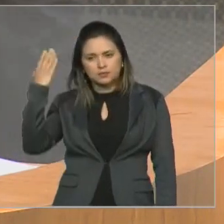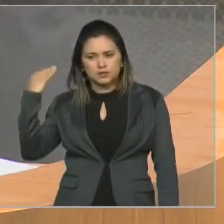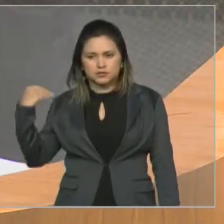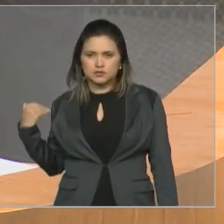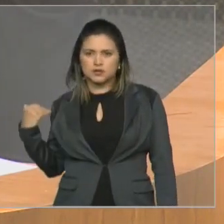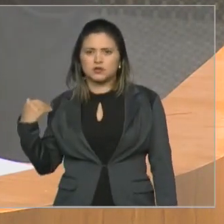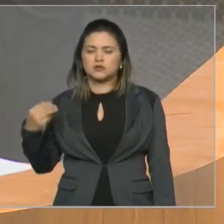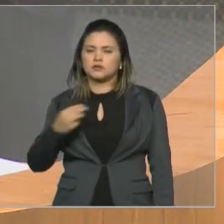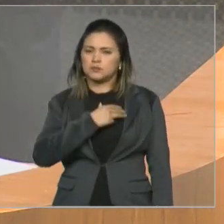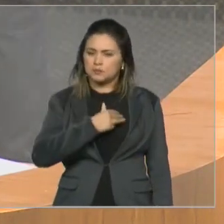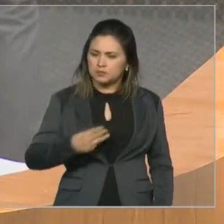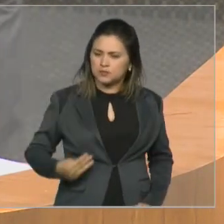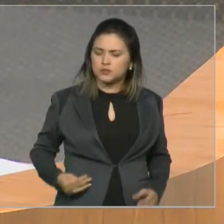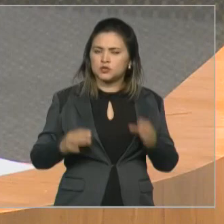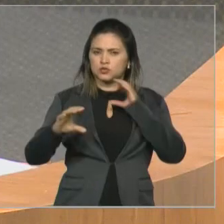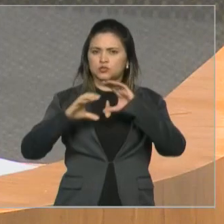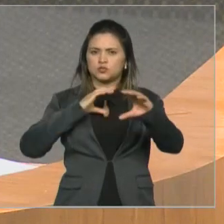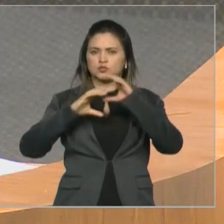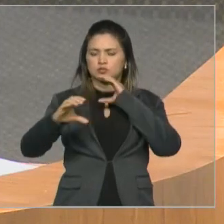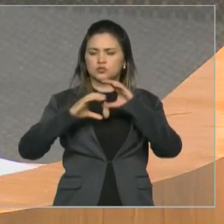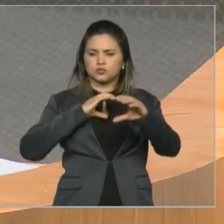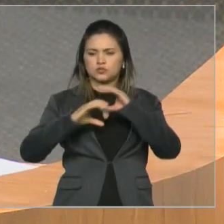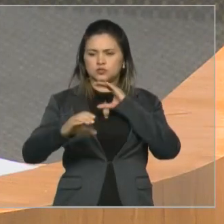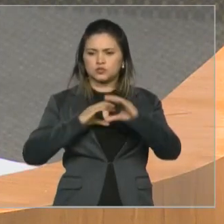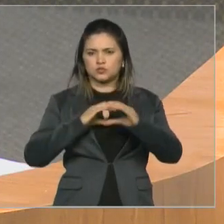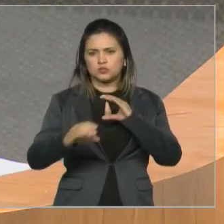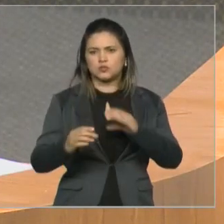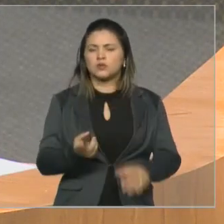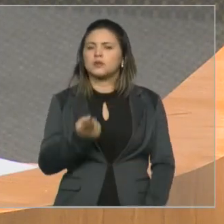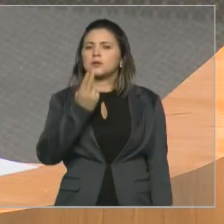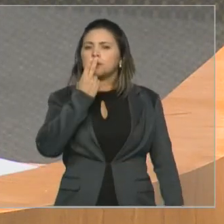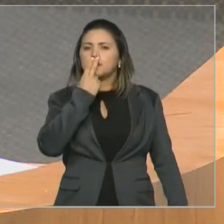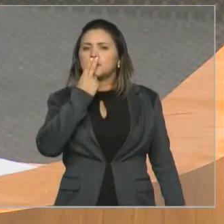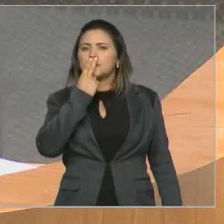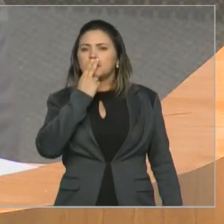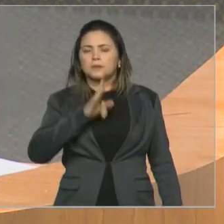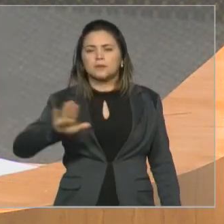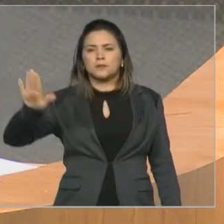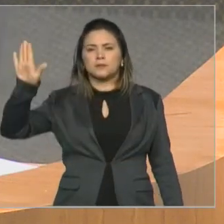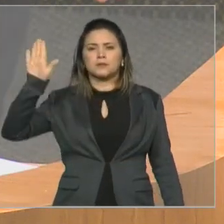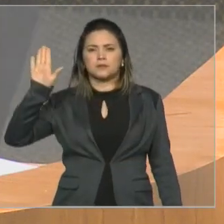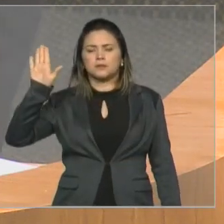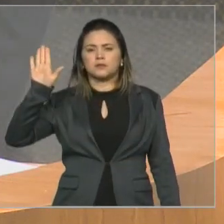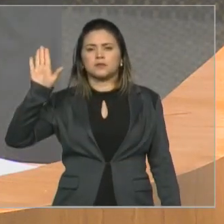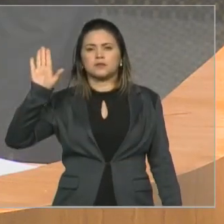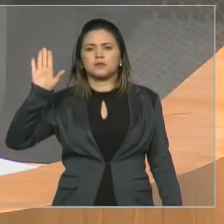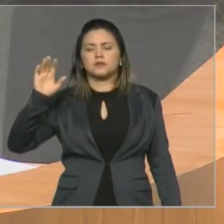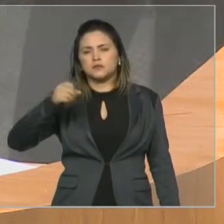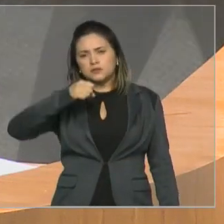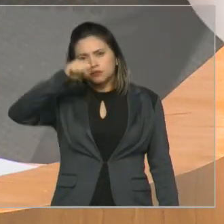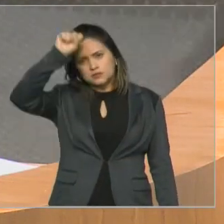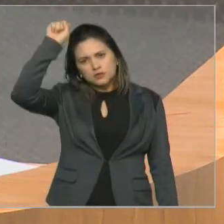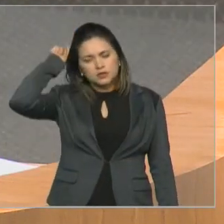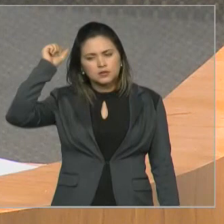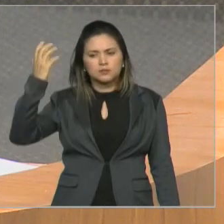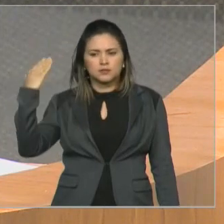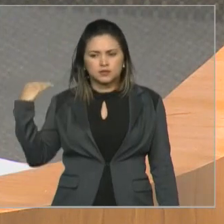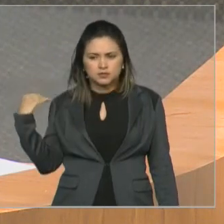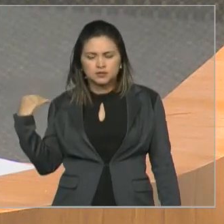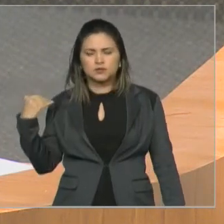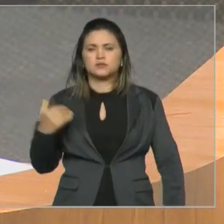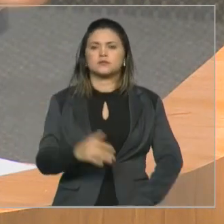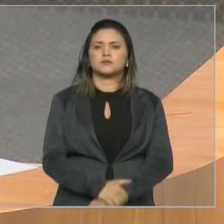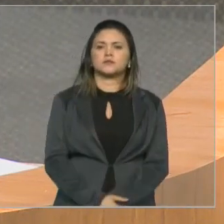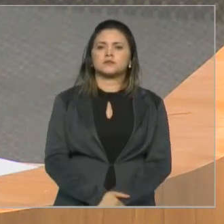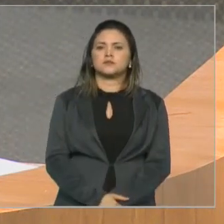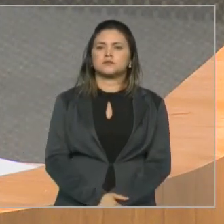de comunicação de Hitler. No século passado, o ministro de comunicação do Hitler,